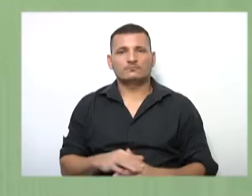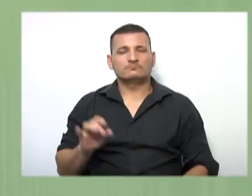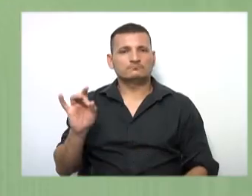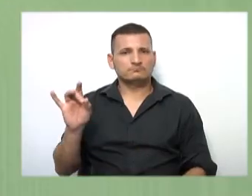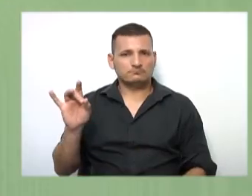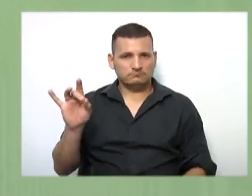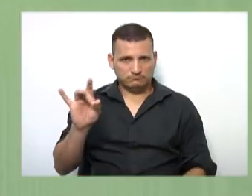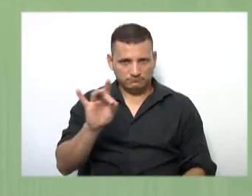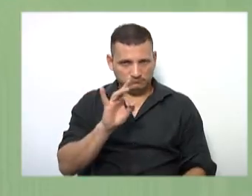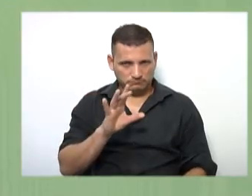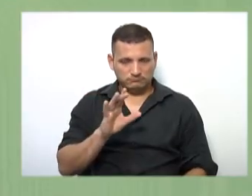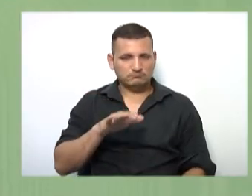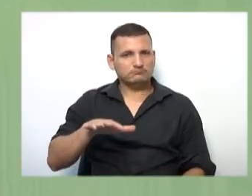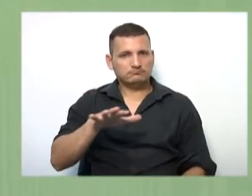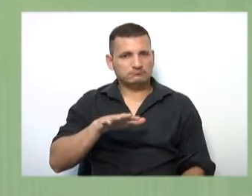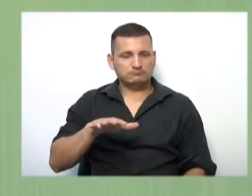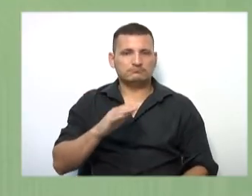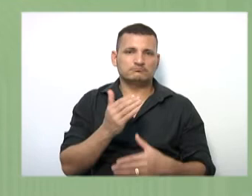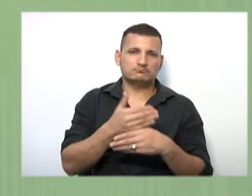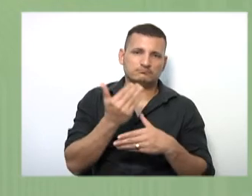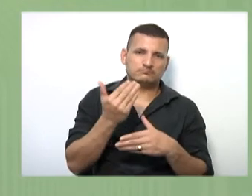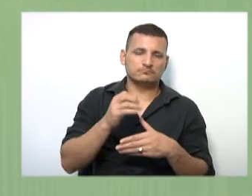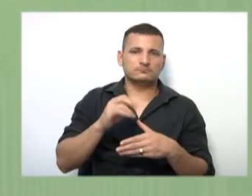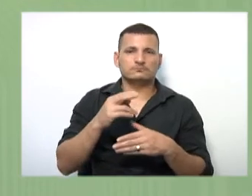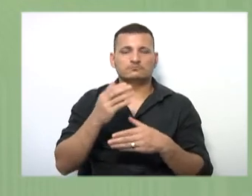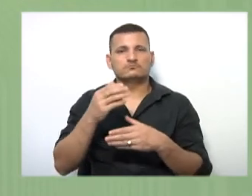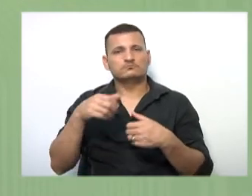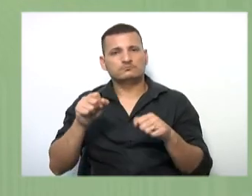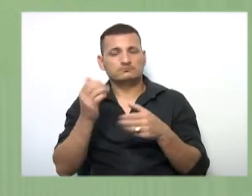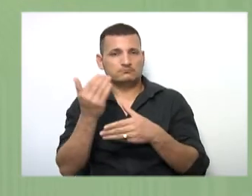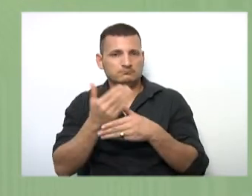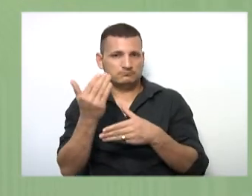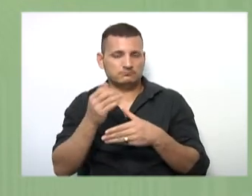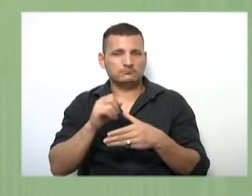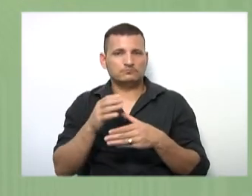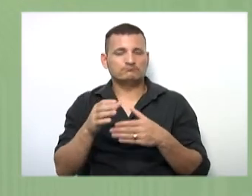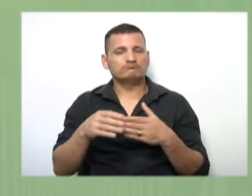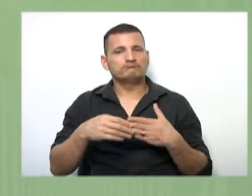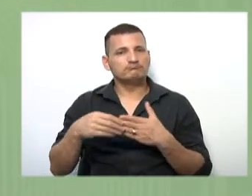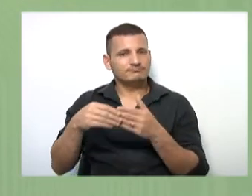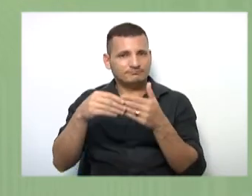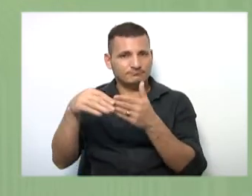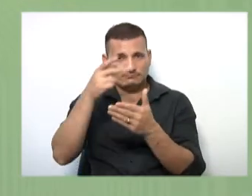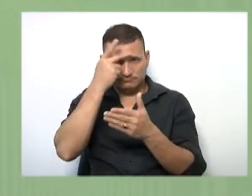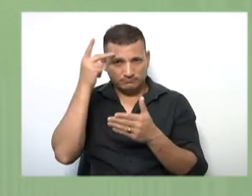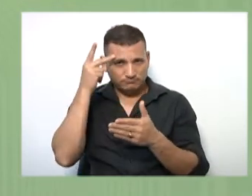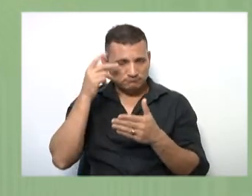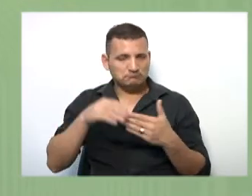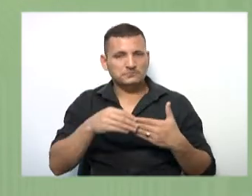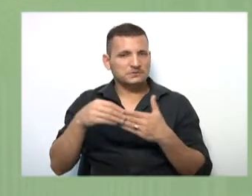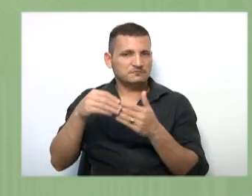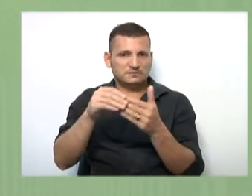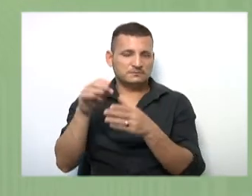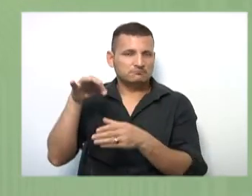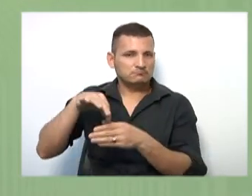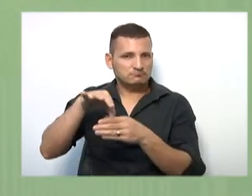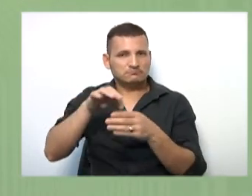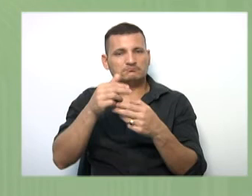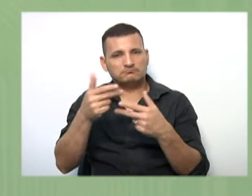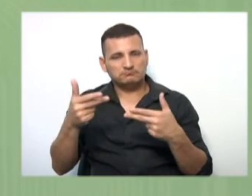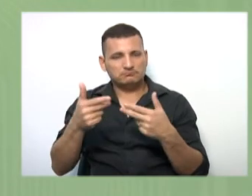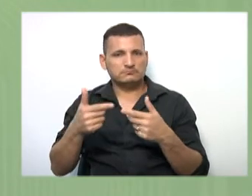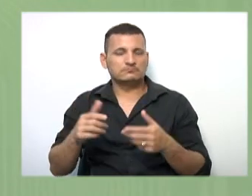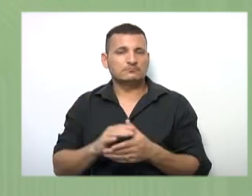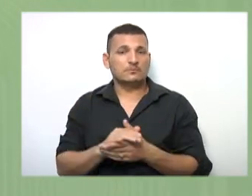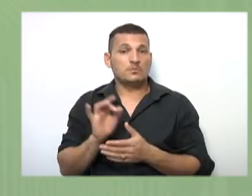Cada linha dessa, seja de táxi ou de mototáxi ou de transporte de carga, transporte de passageiros ou de alunos, cada segmento